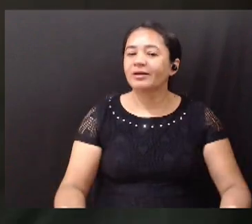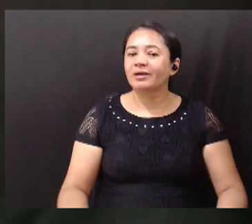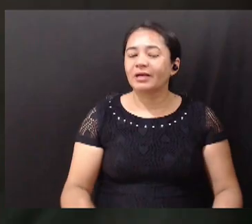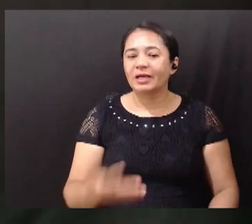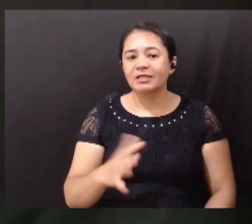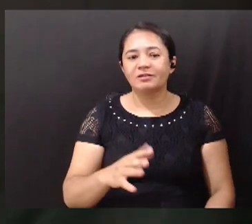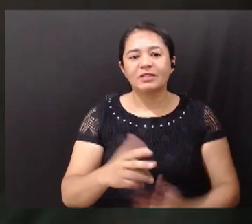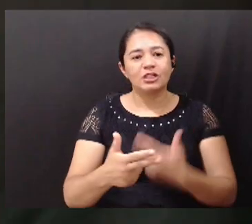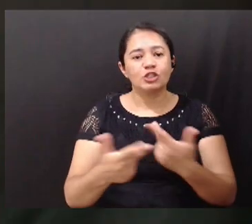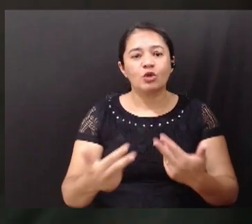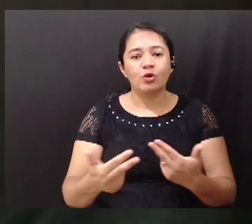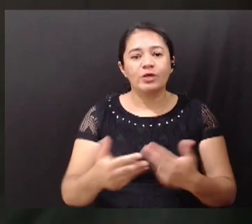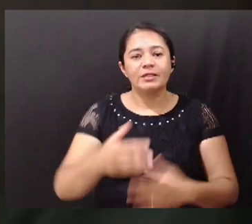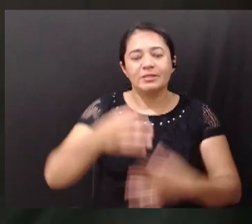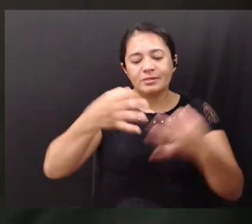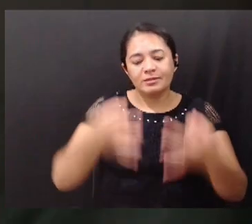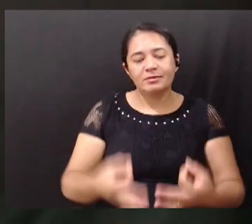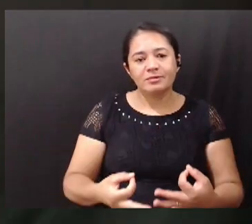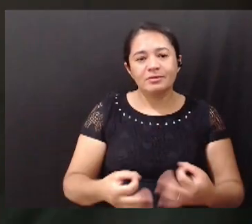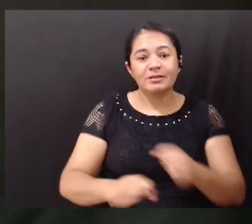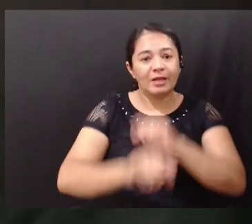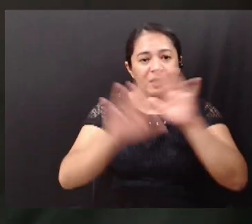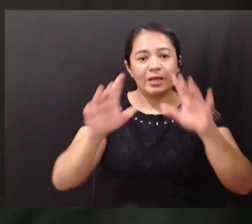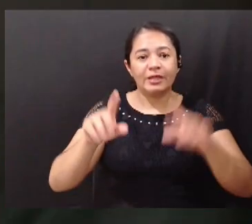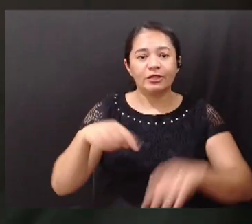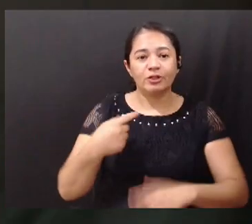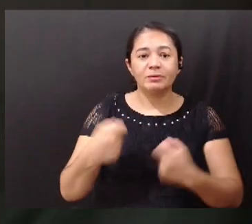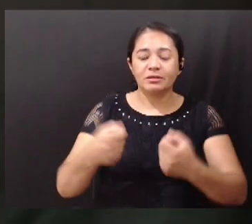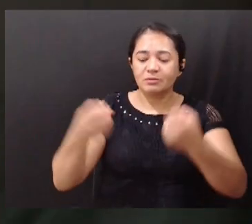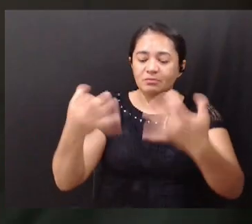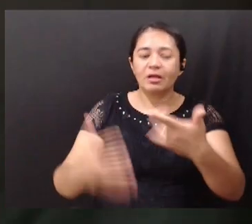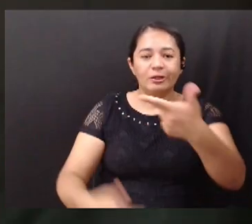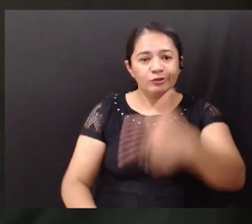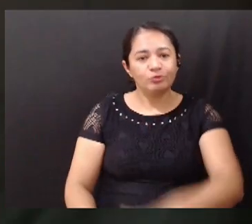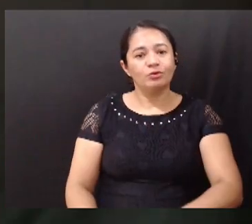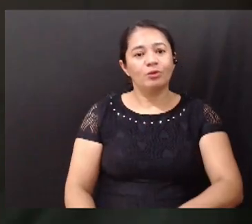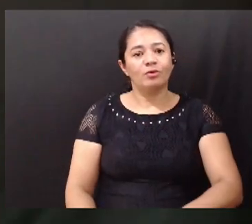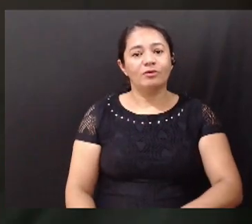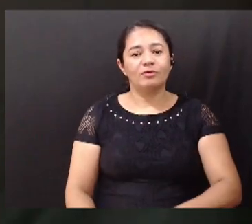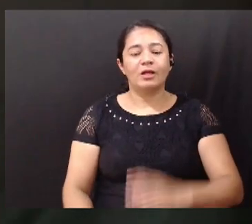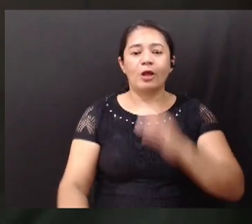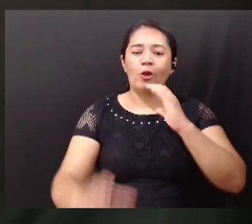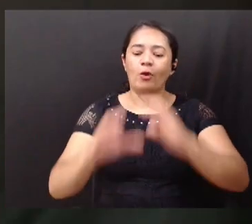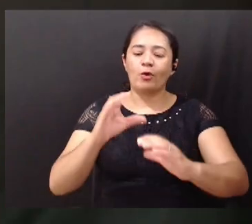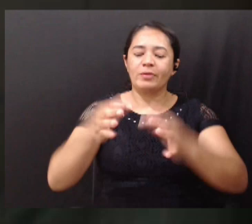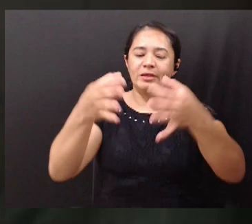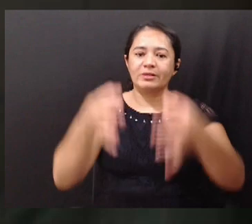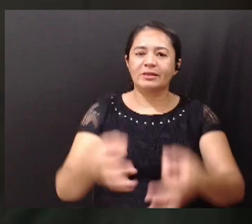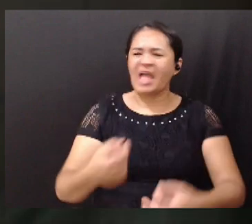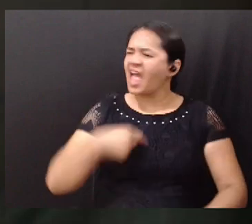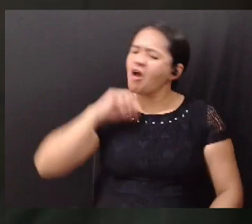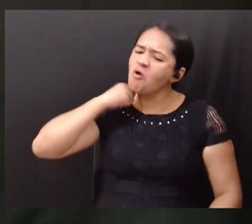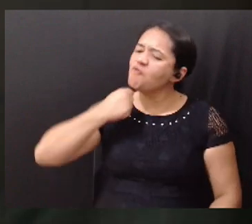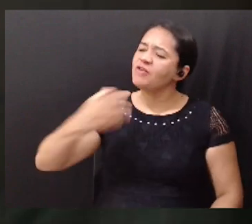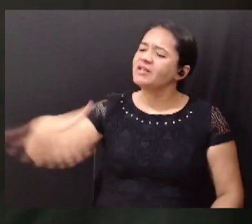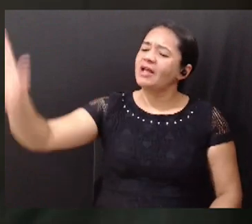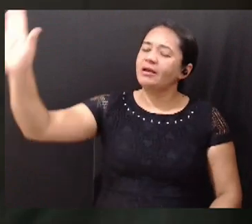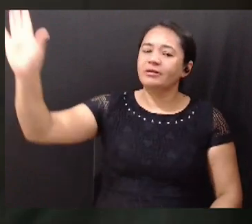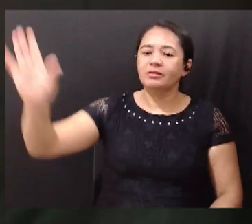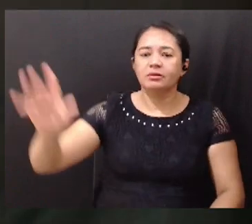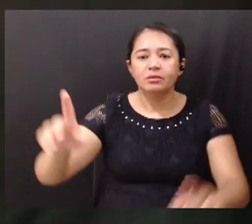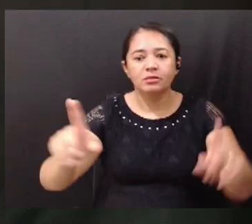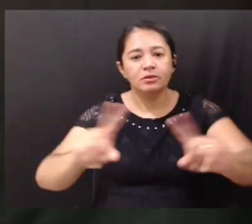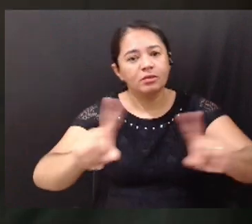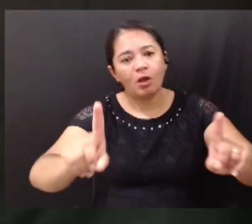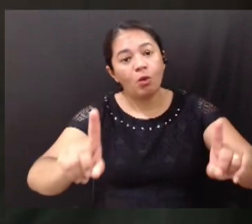verdade, a comunicação, e a comunicação assertiva, né, não adianta falar para a criança, tô estressado, sai daqui, não, né, tem que falar